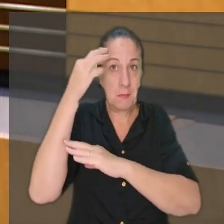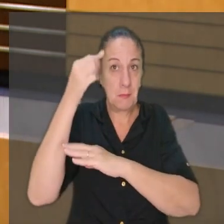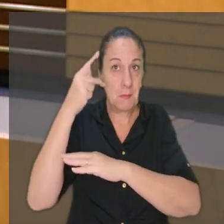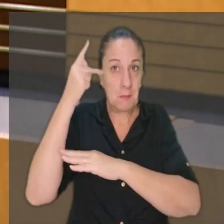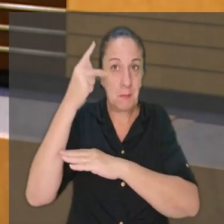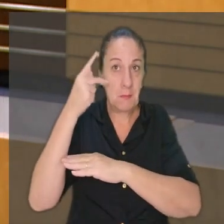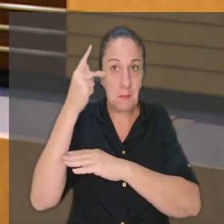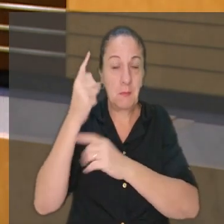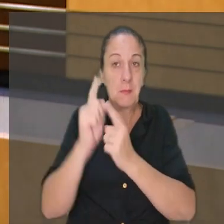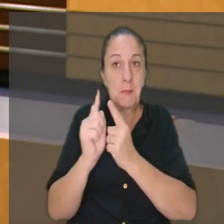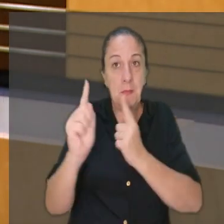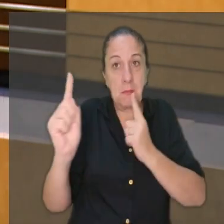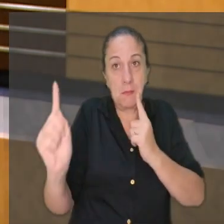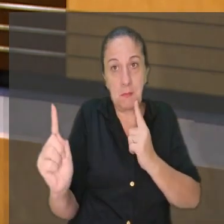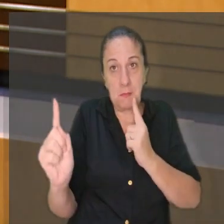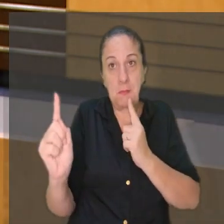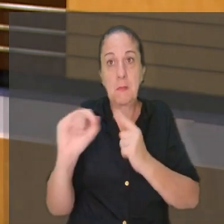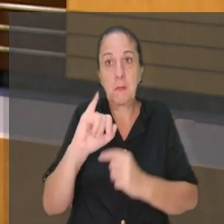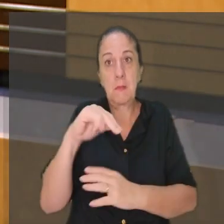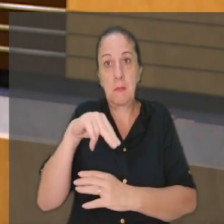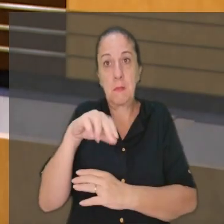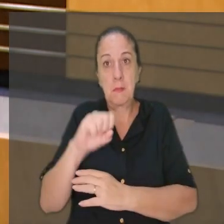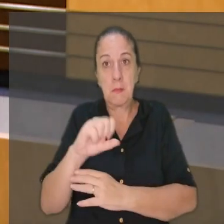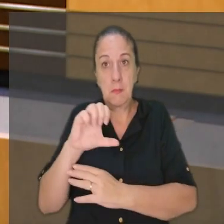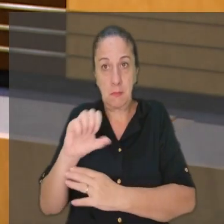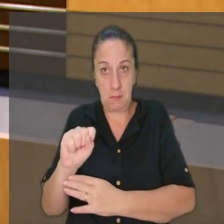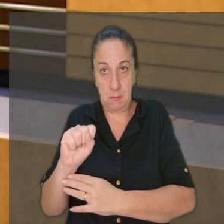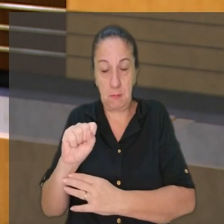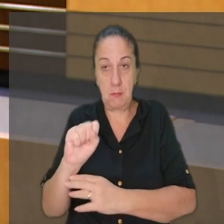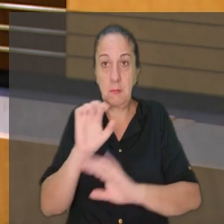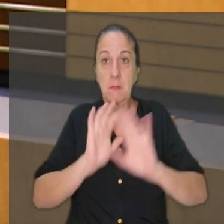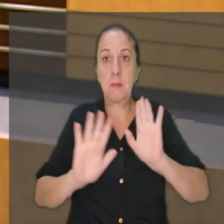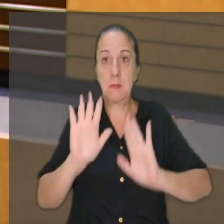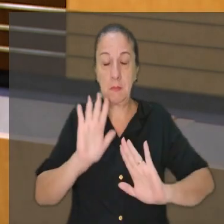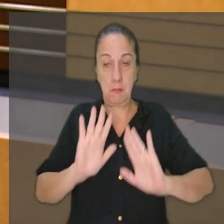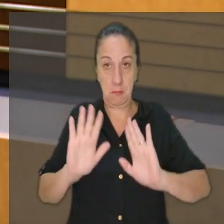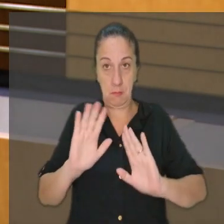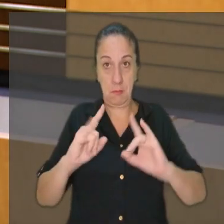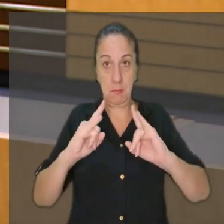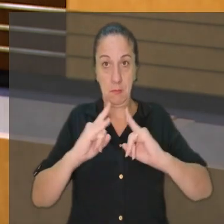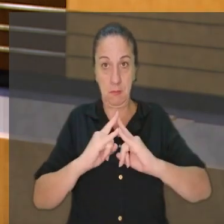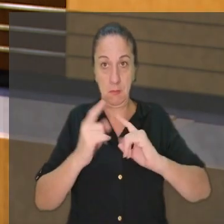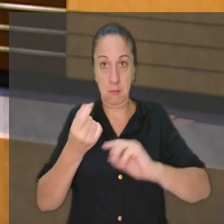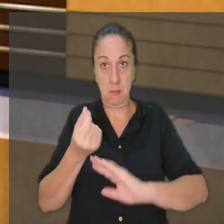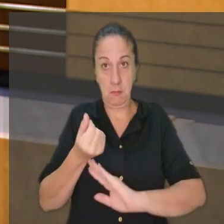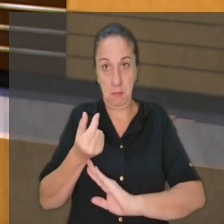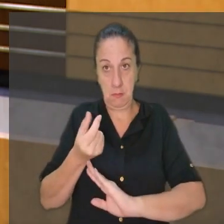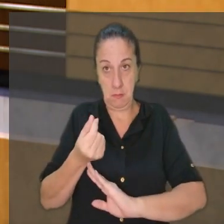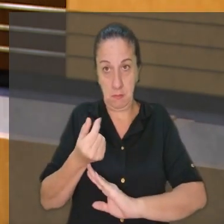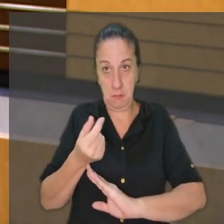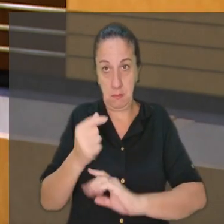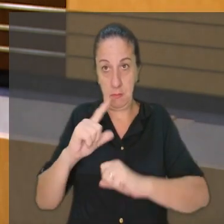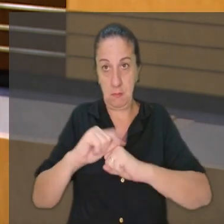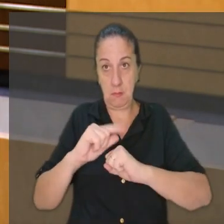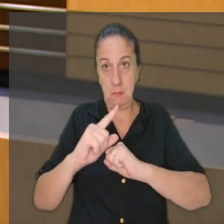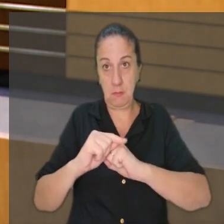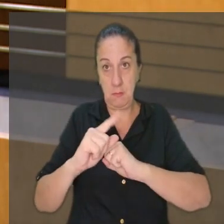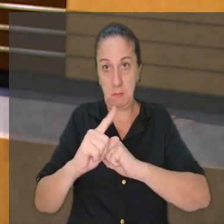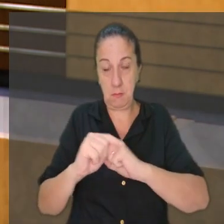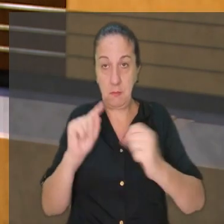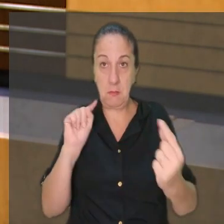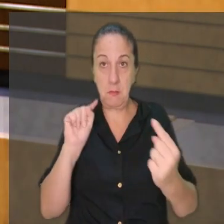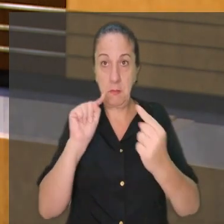e diversos afastamentos pelo INSS. Em defesa, a instituição financeira argumentou que